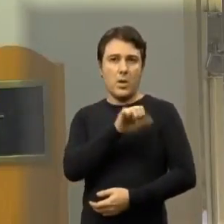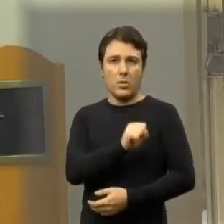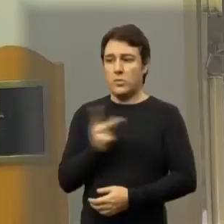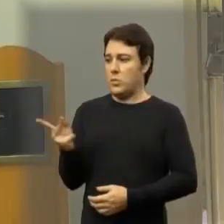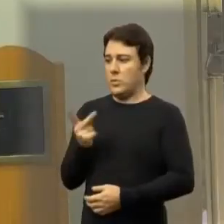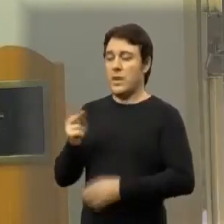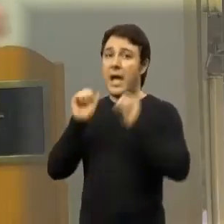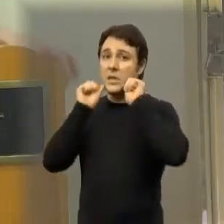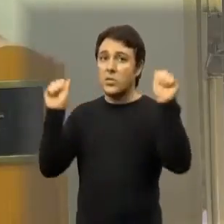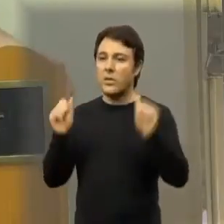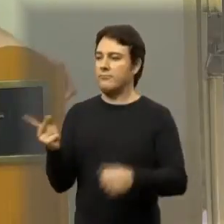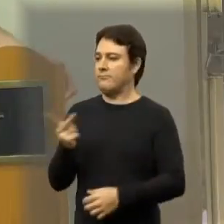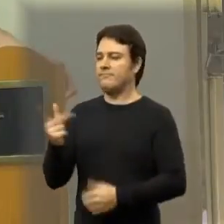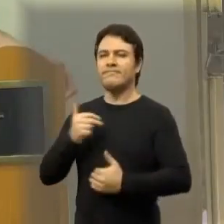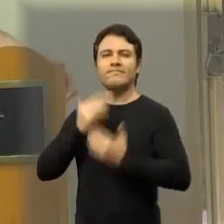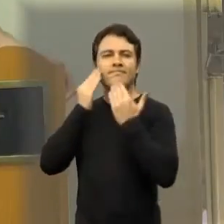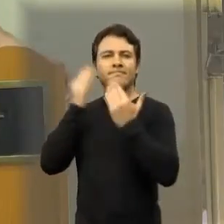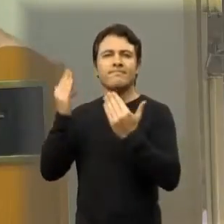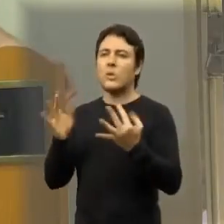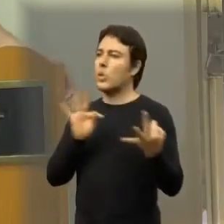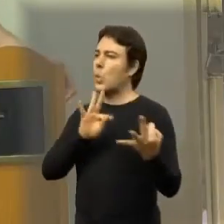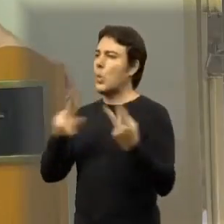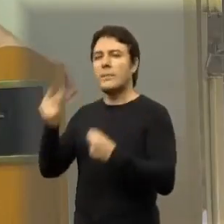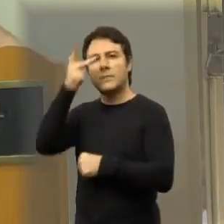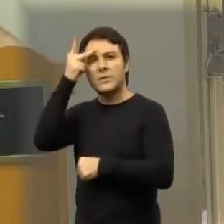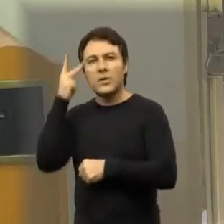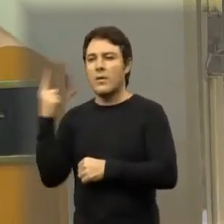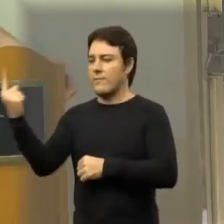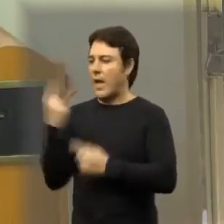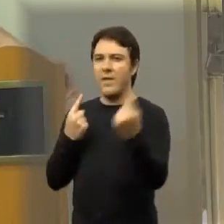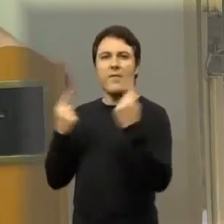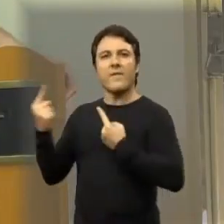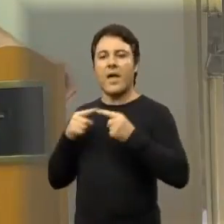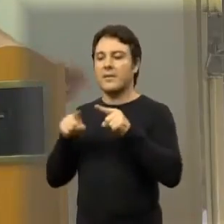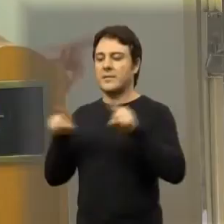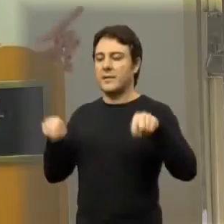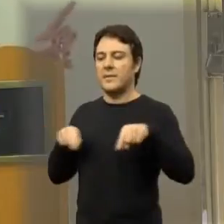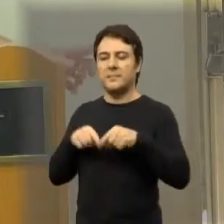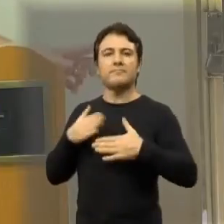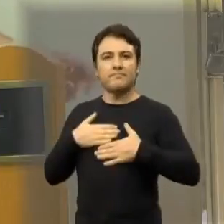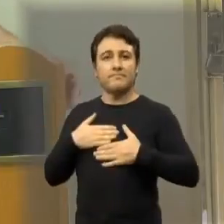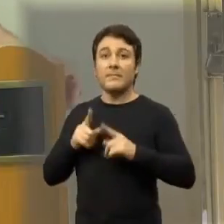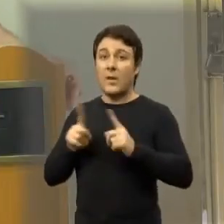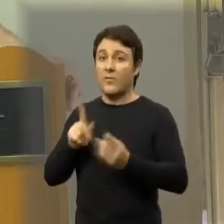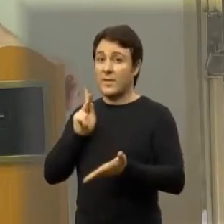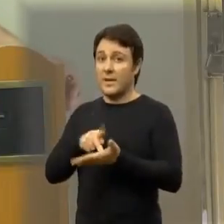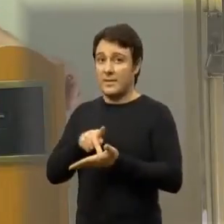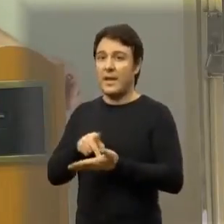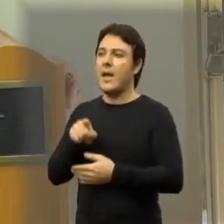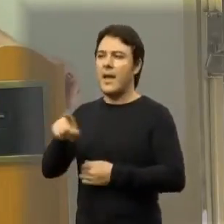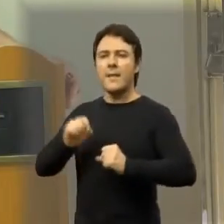competentes assessores, agradeço a todas as pessoas que passaram pelo no nosso gabinete e que verdadeiramente